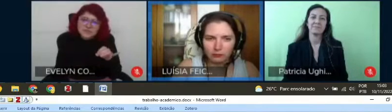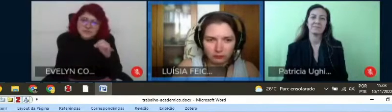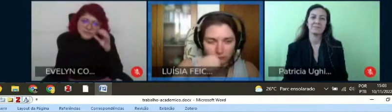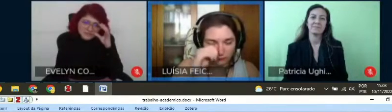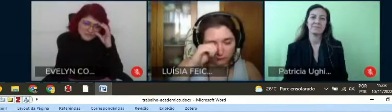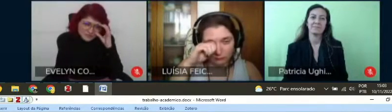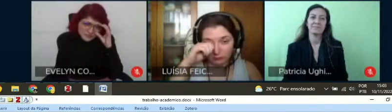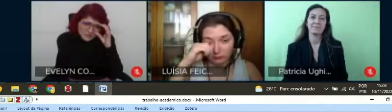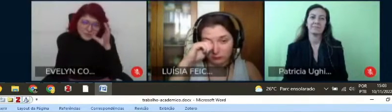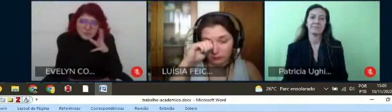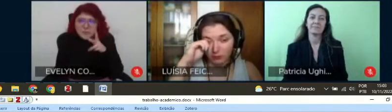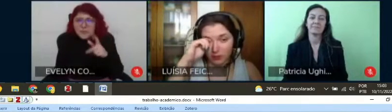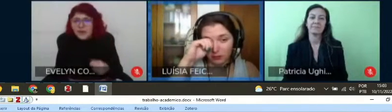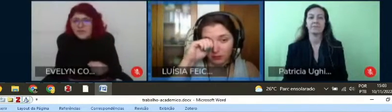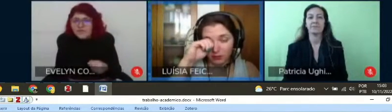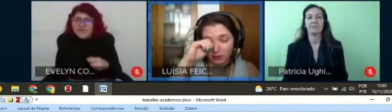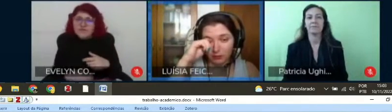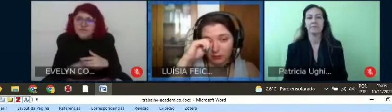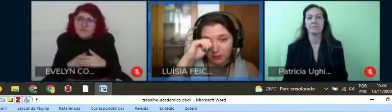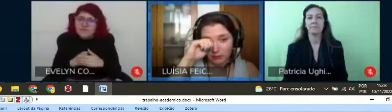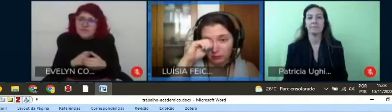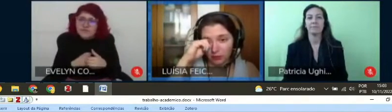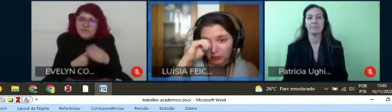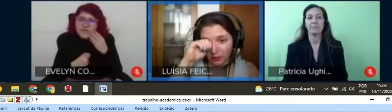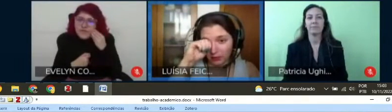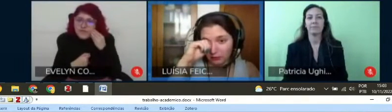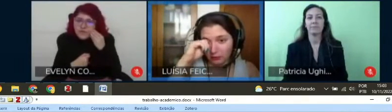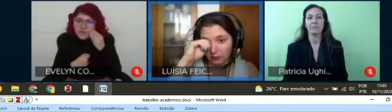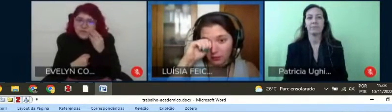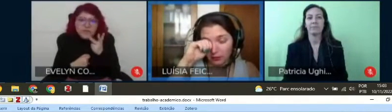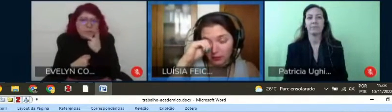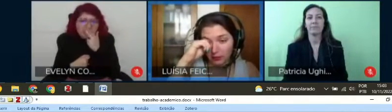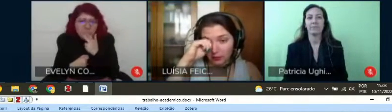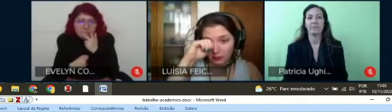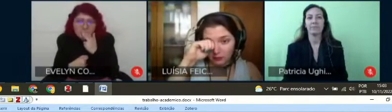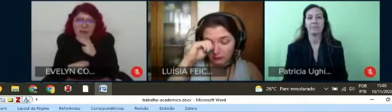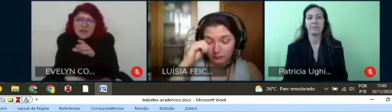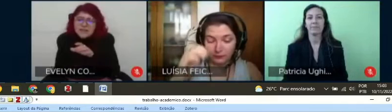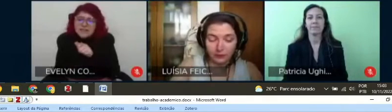ágato. Espero que eu esteja pensando no bicho certo.